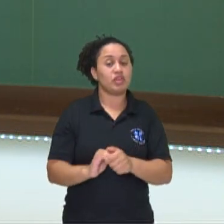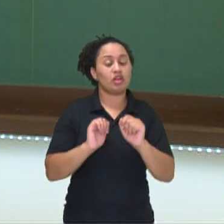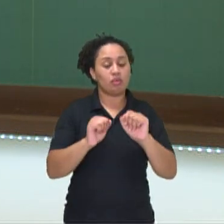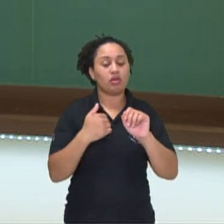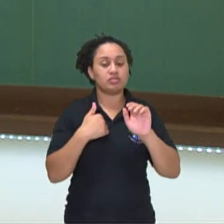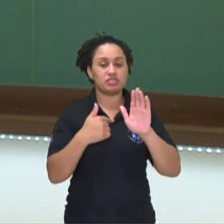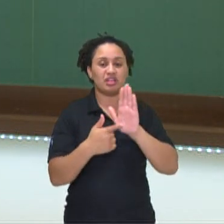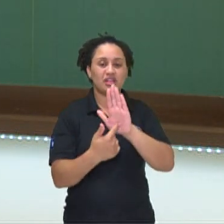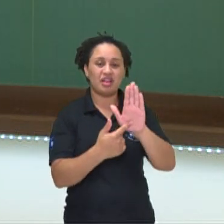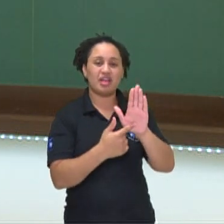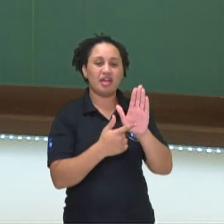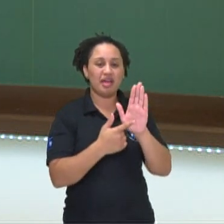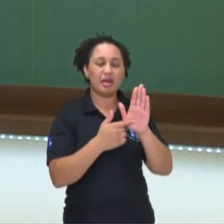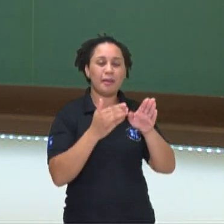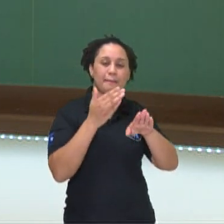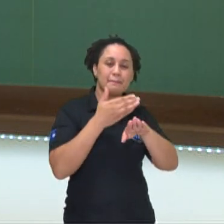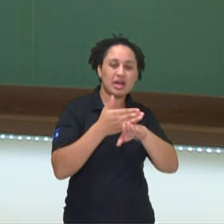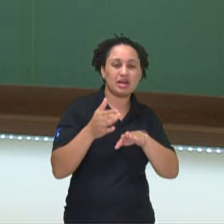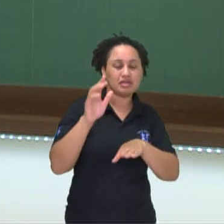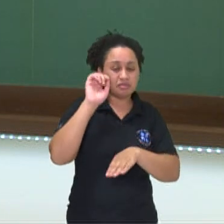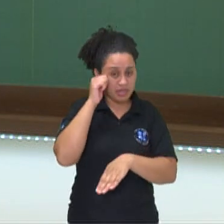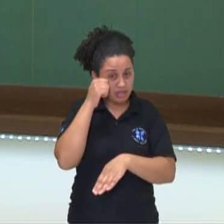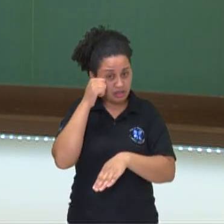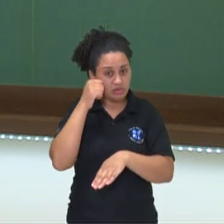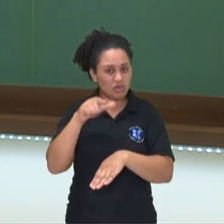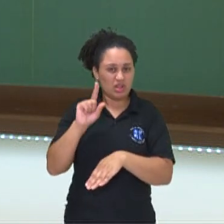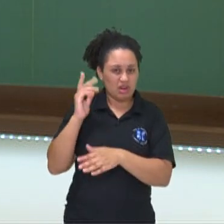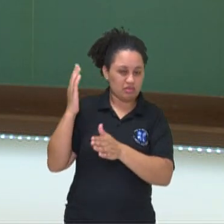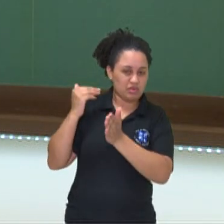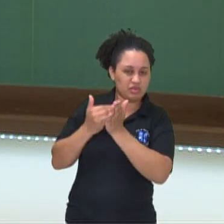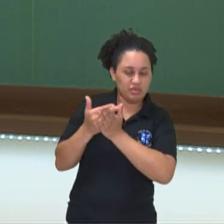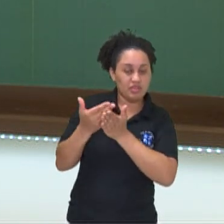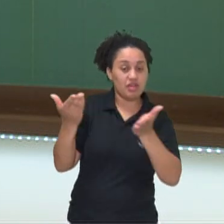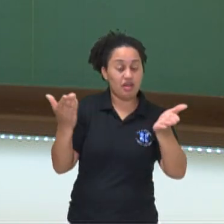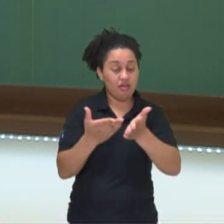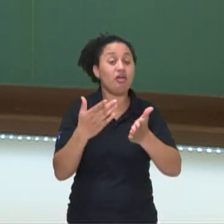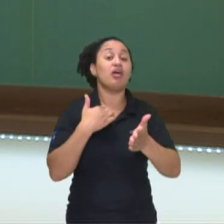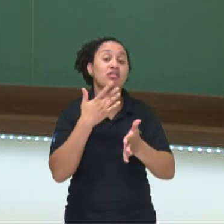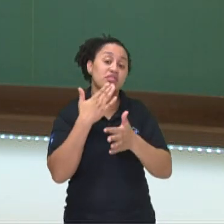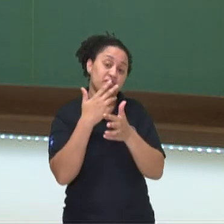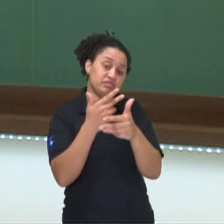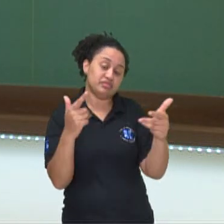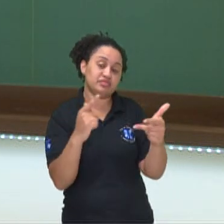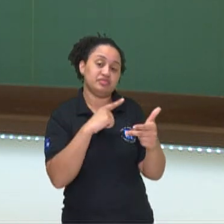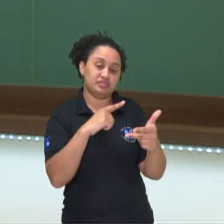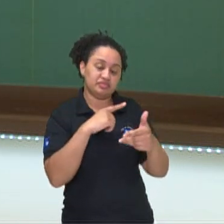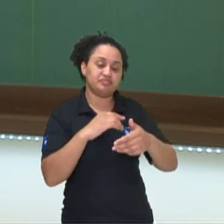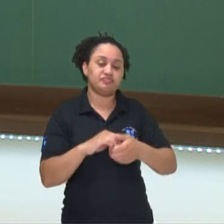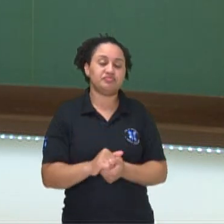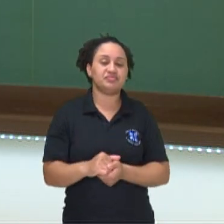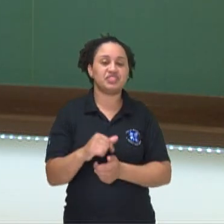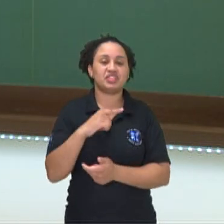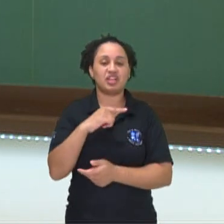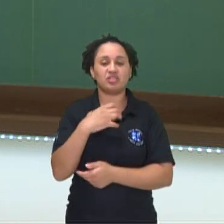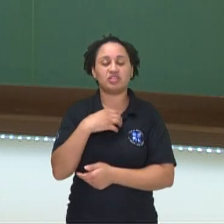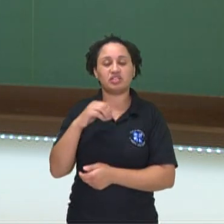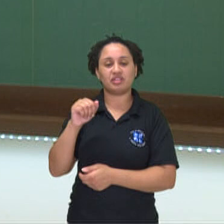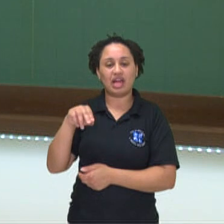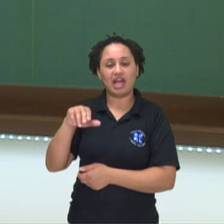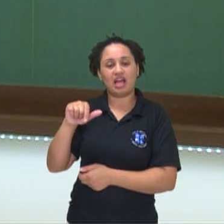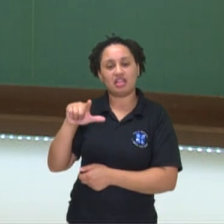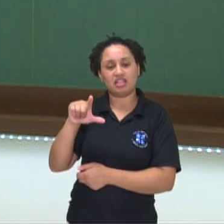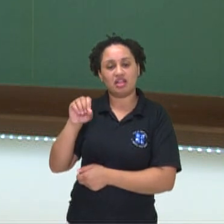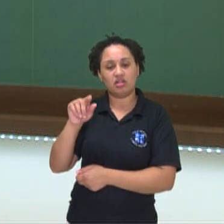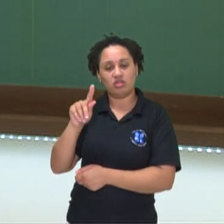o popular preto e branco, e atualmente sendo transmitidas em cores. O sinal analógico que foi operado no